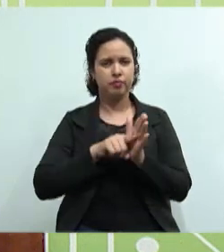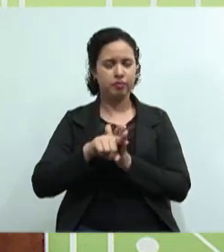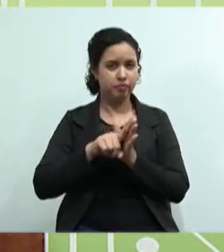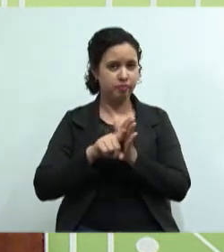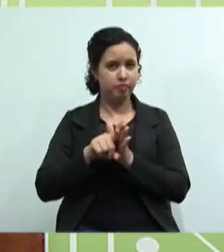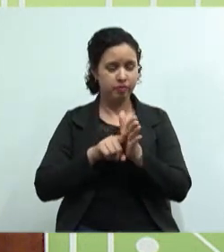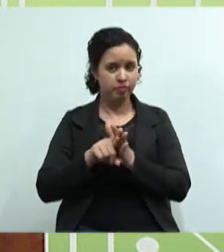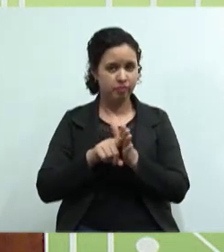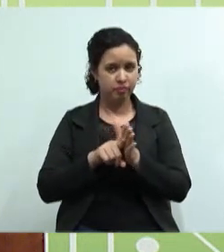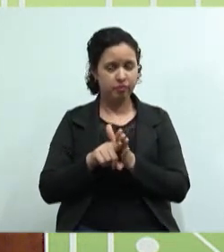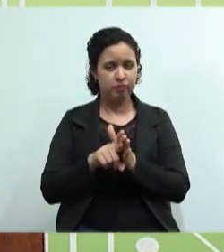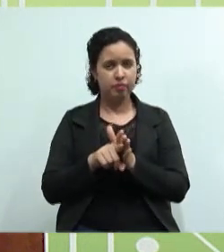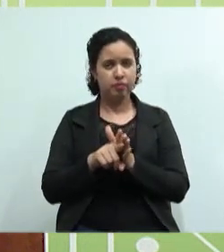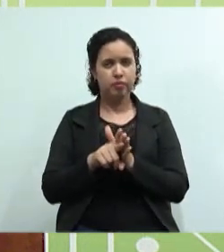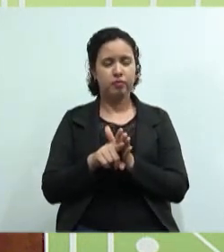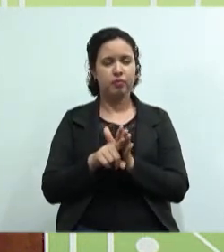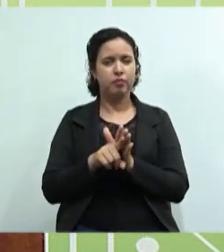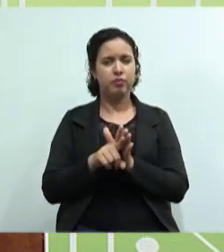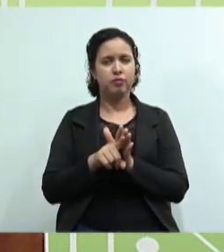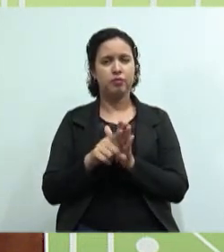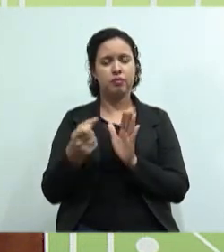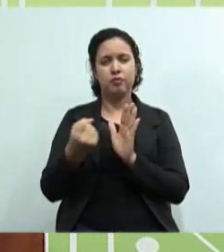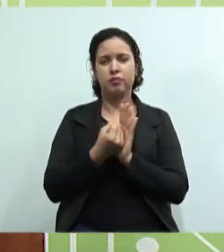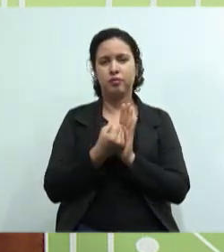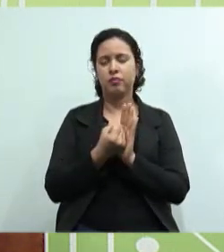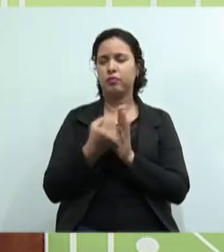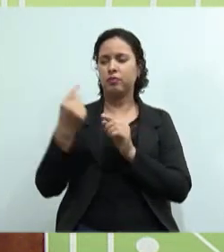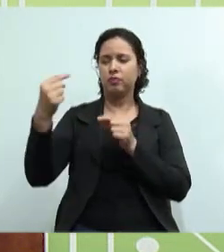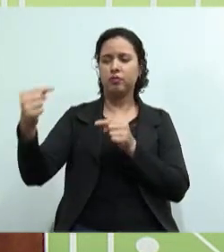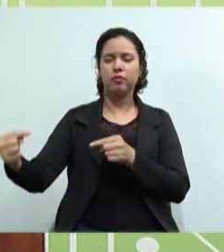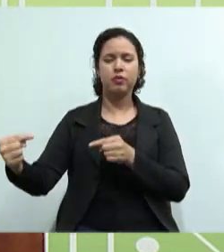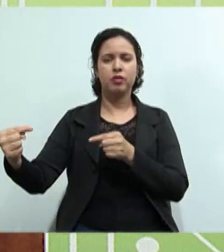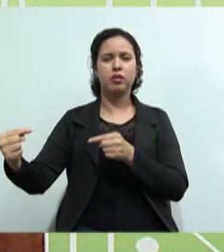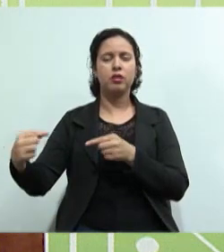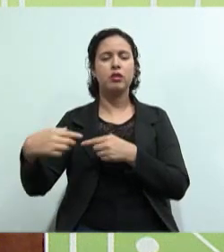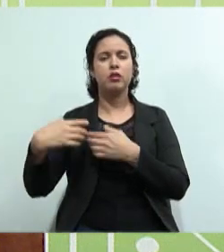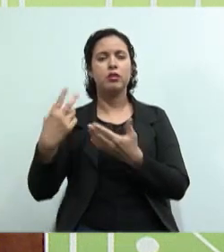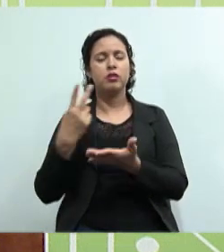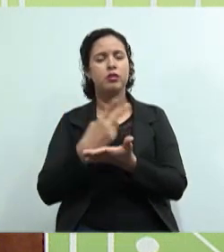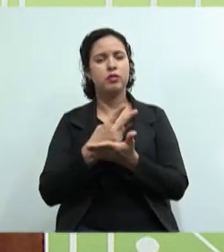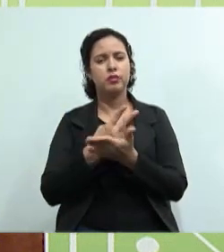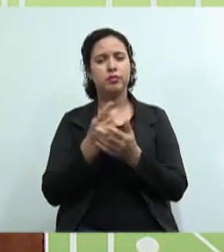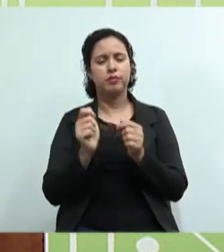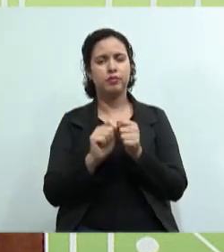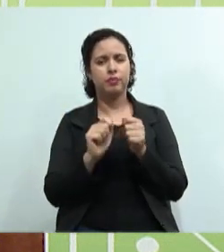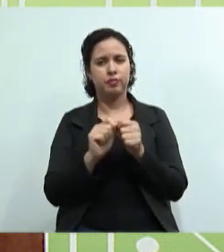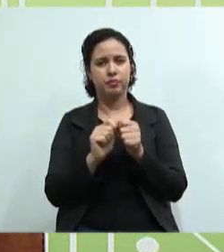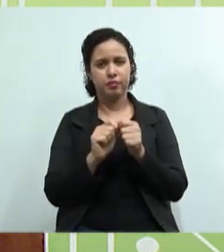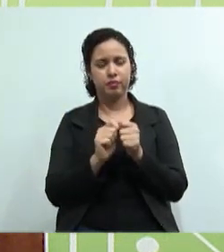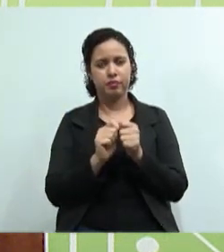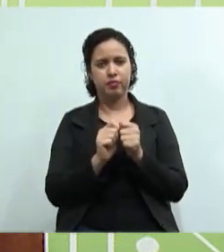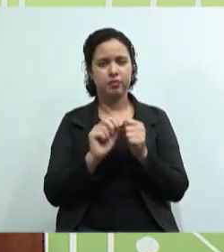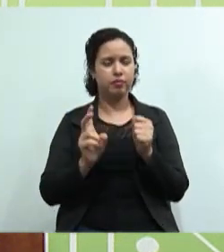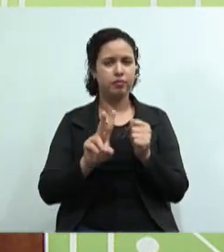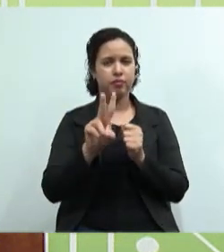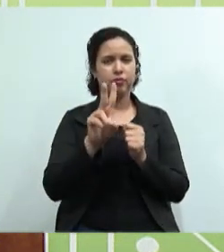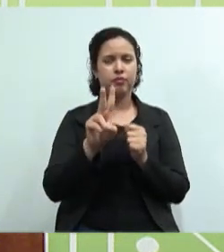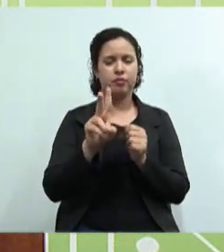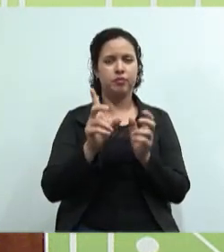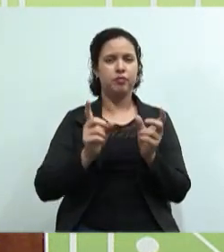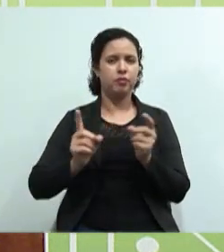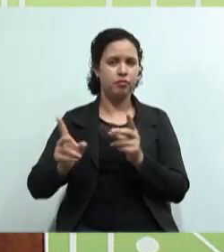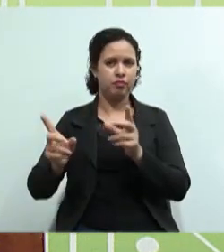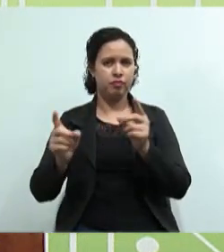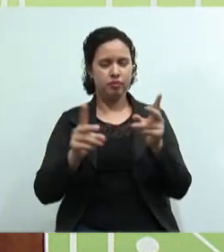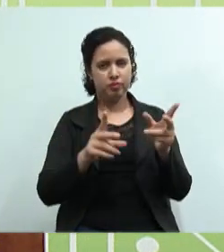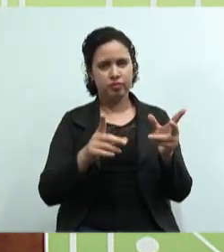quê? O preço do meu concorrente. Então, sempre quando a gente faz a formação do preço de venda, além dos custos, a gente